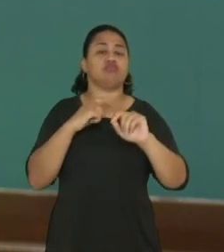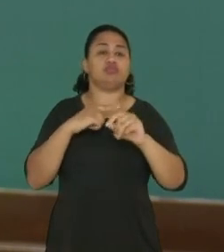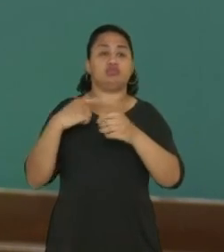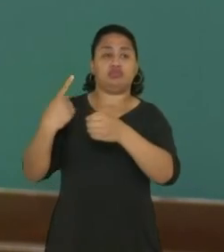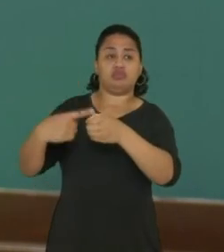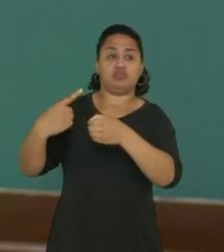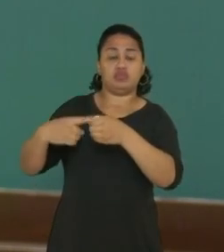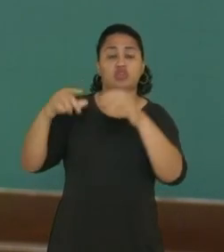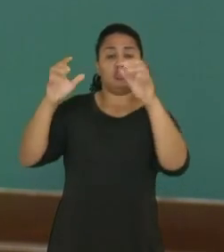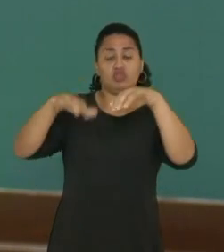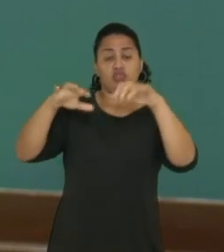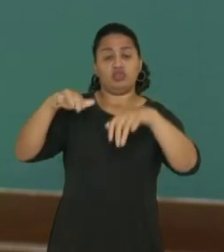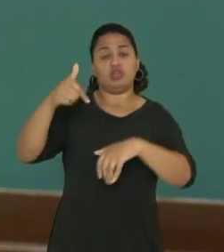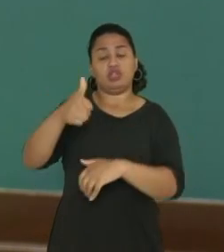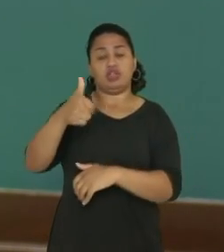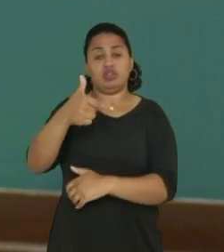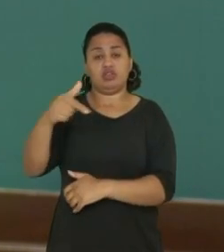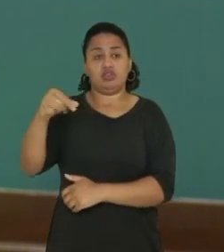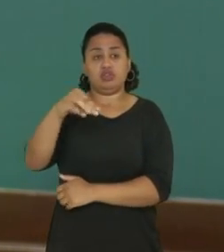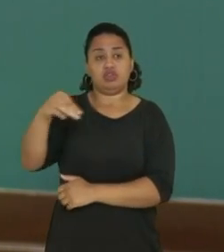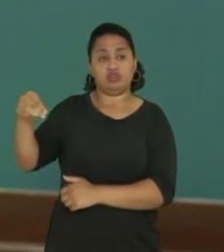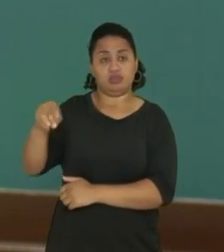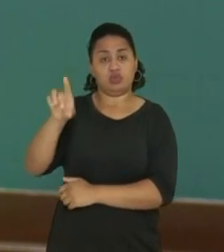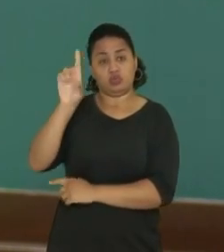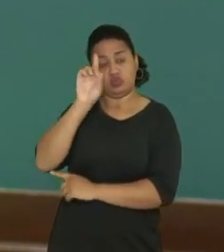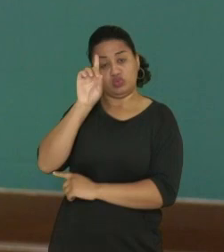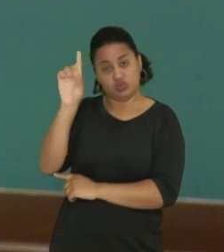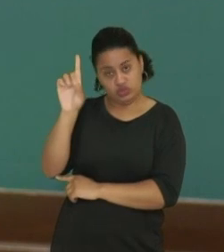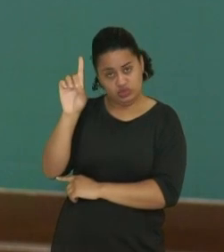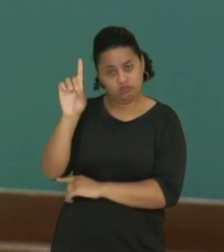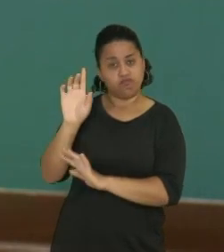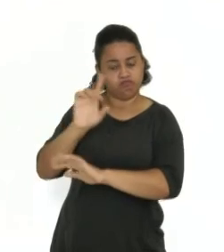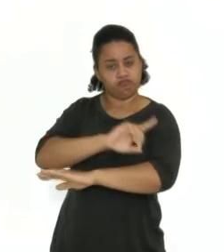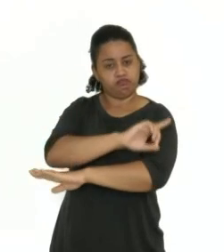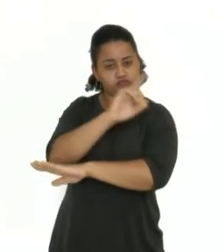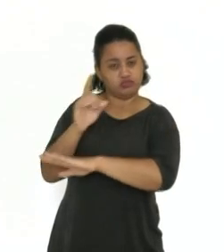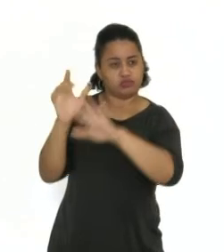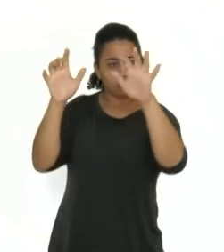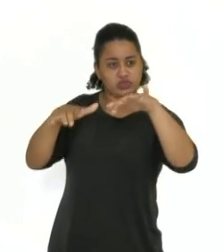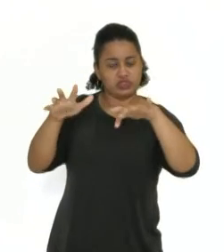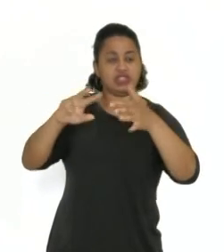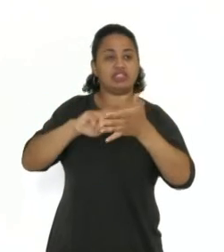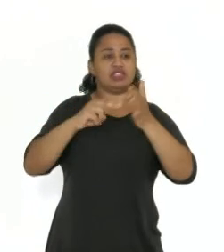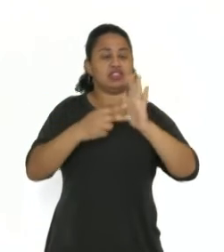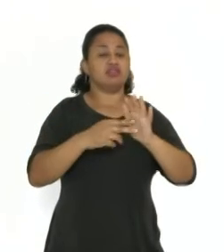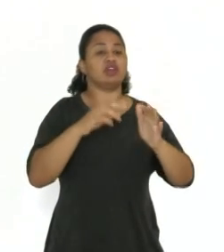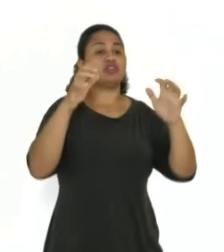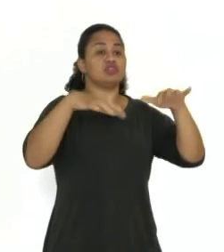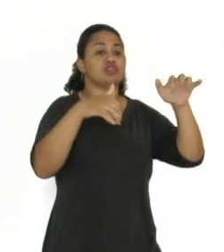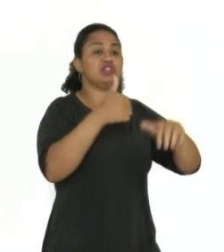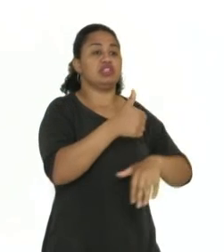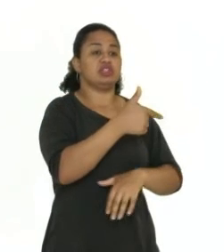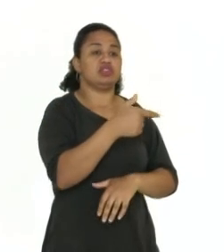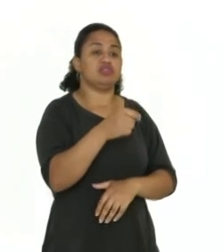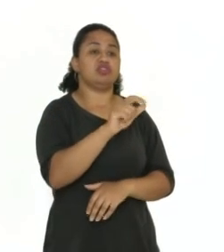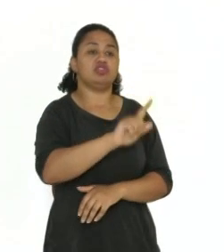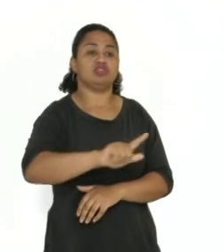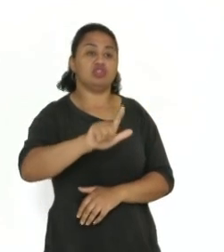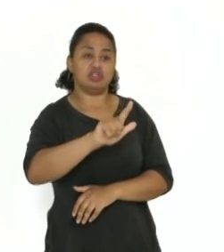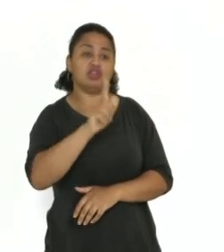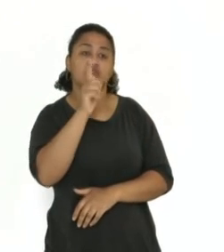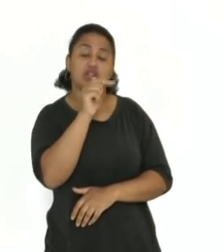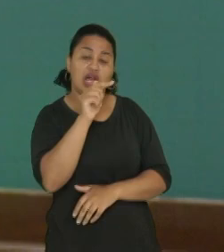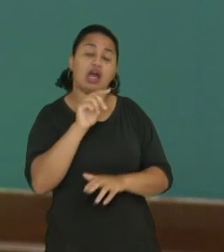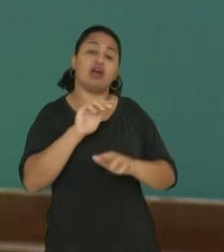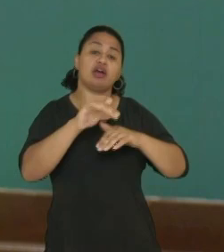município choveu 120 milímetros em determinado dia, ou seja, isso quer dizer que choveu 120 litros ali da água